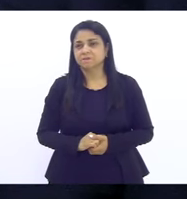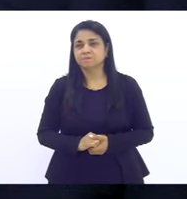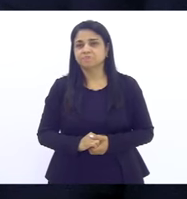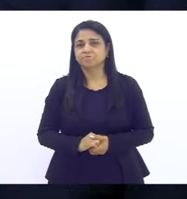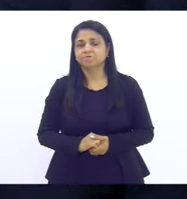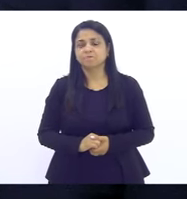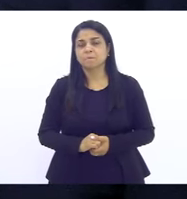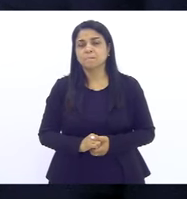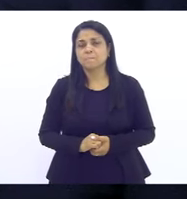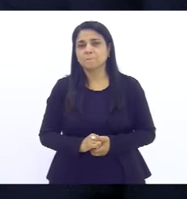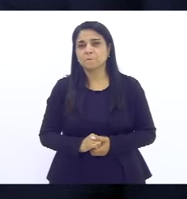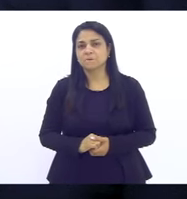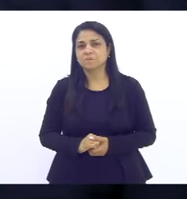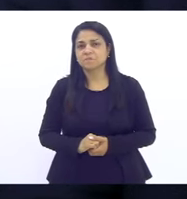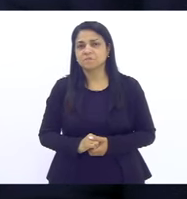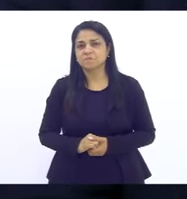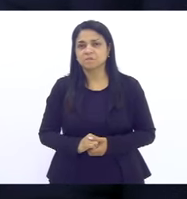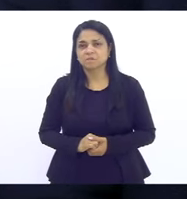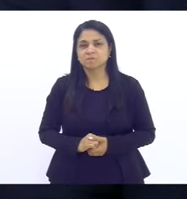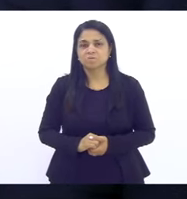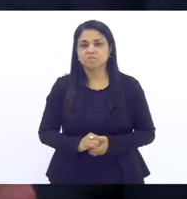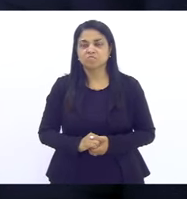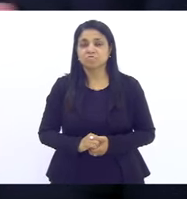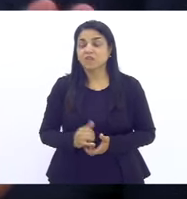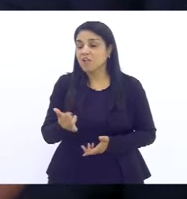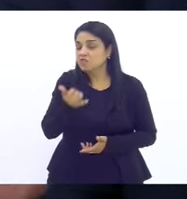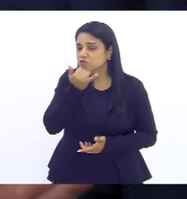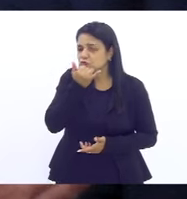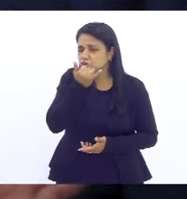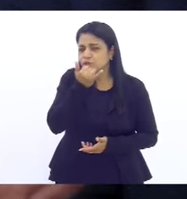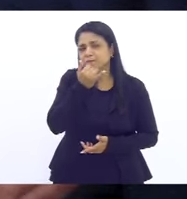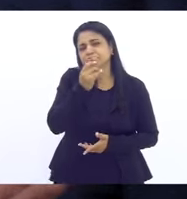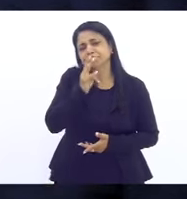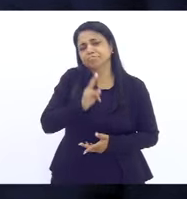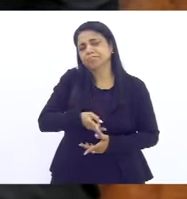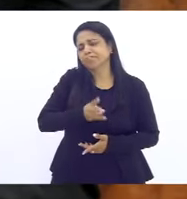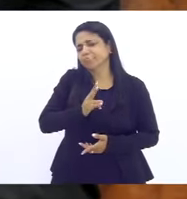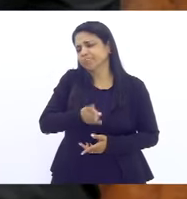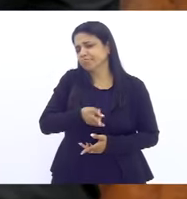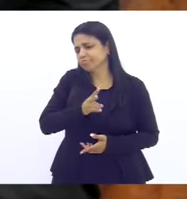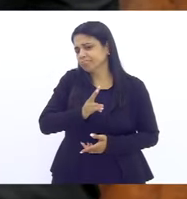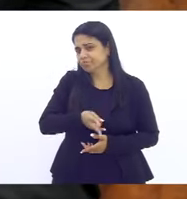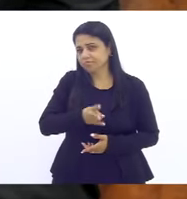é verídico. E a desculpa sempre é a mesma, né?